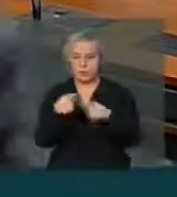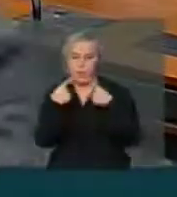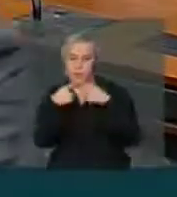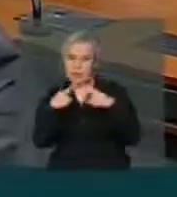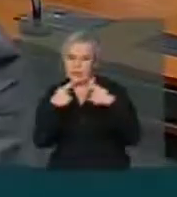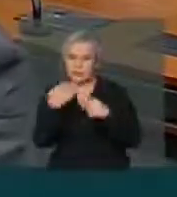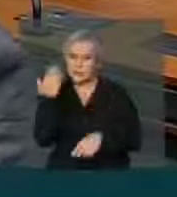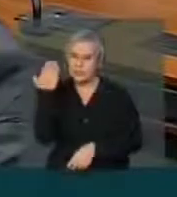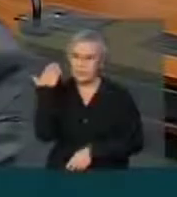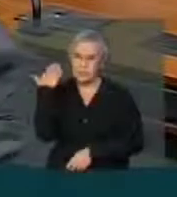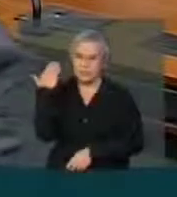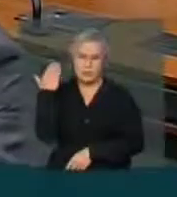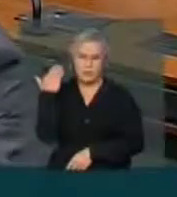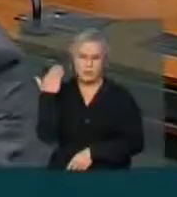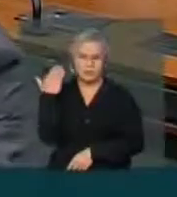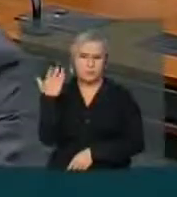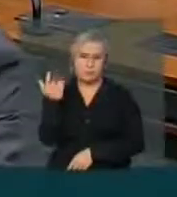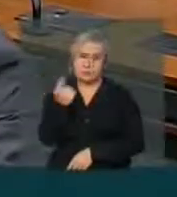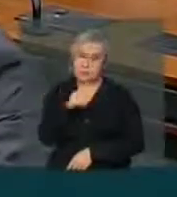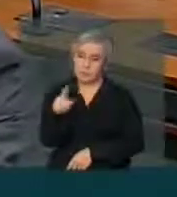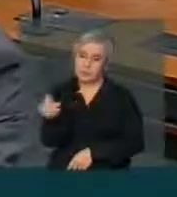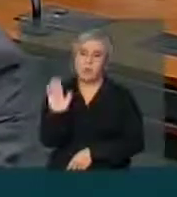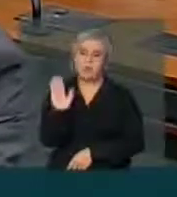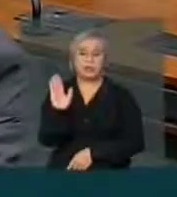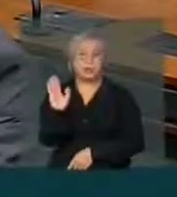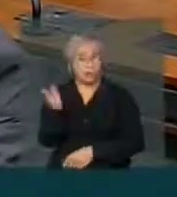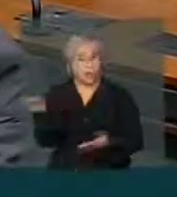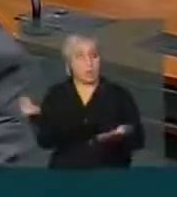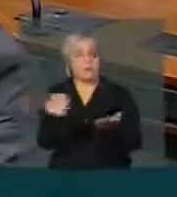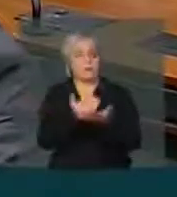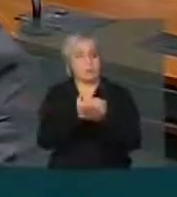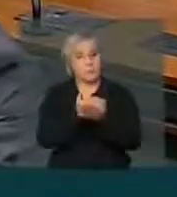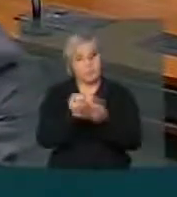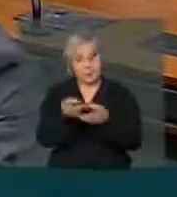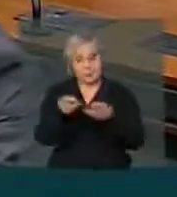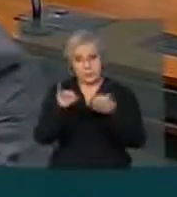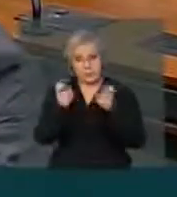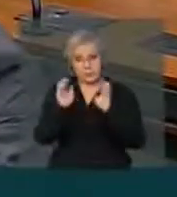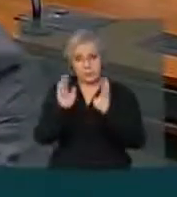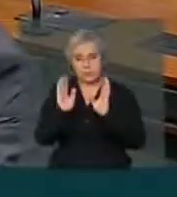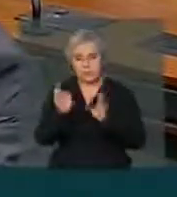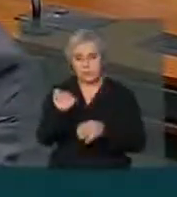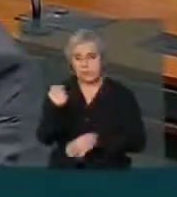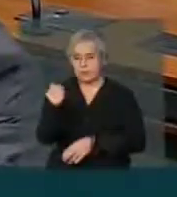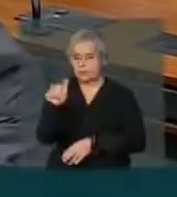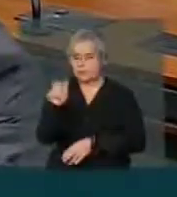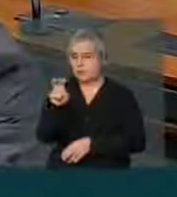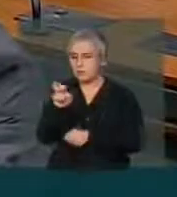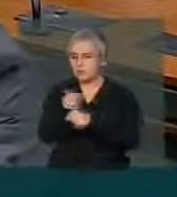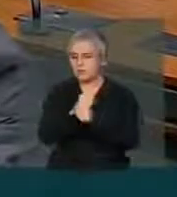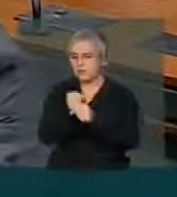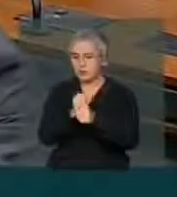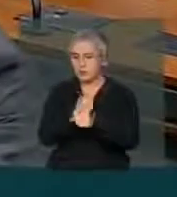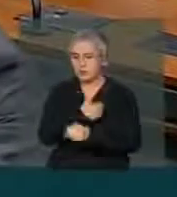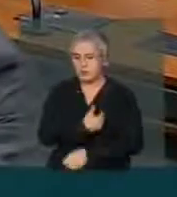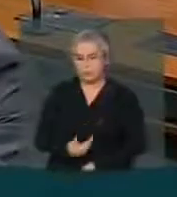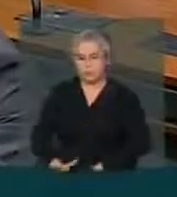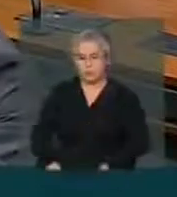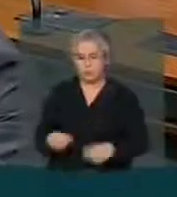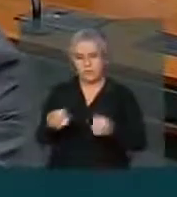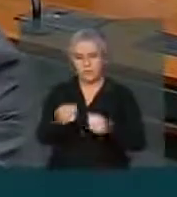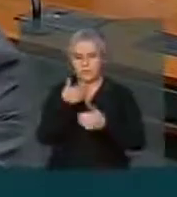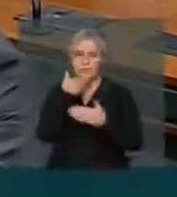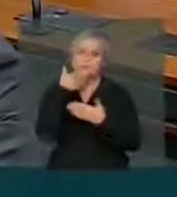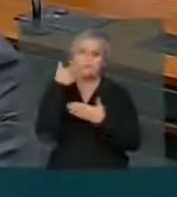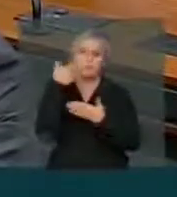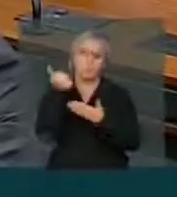passado de 20 anos atrás, já percebe que depois de quase 15 anos do governo, a gente tem que melhorar os serviços, ao invés de